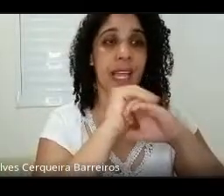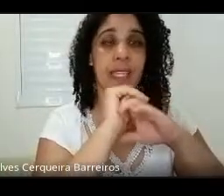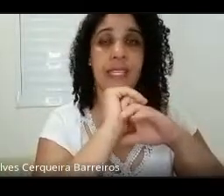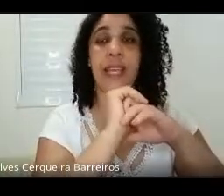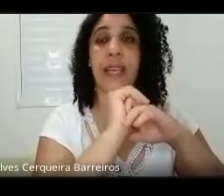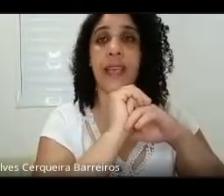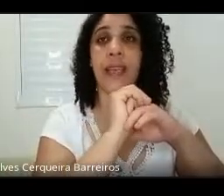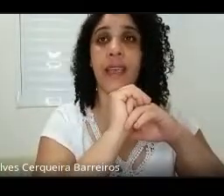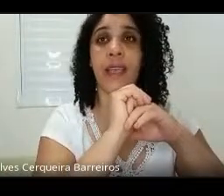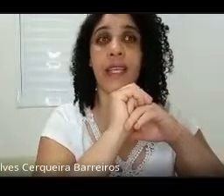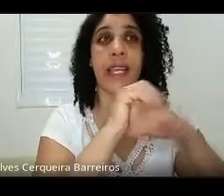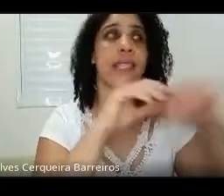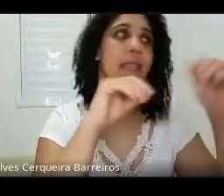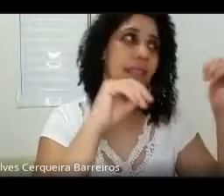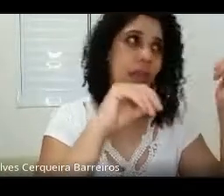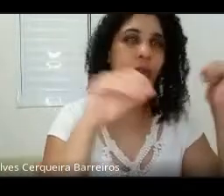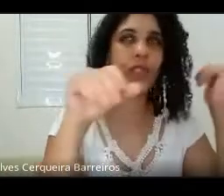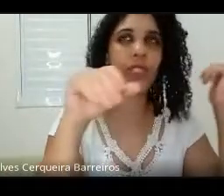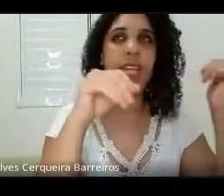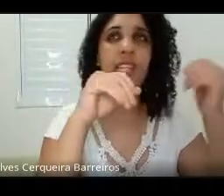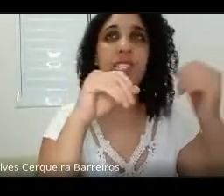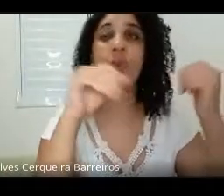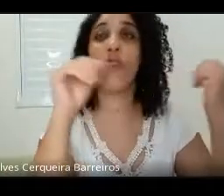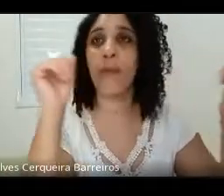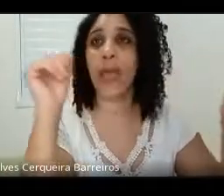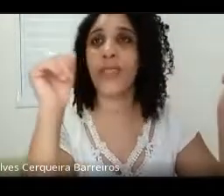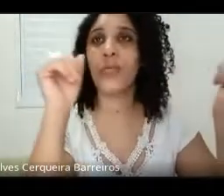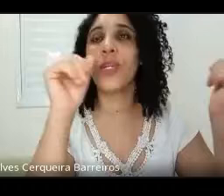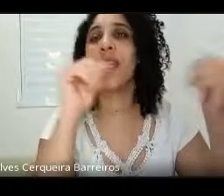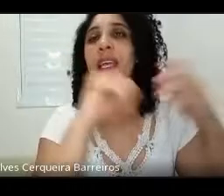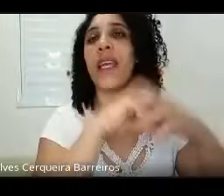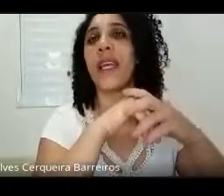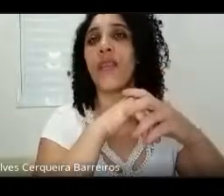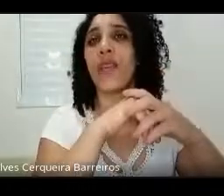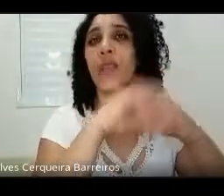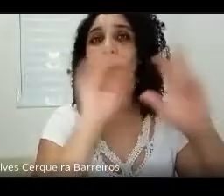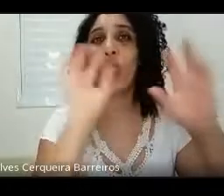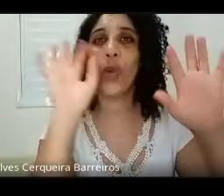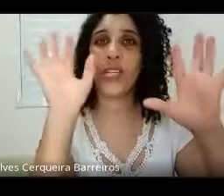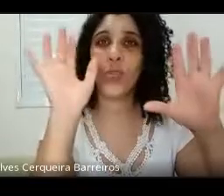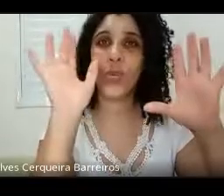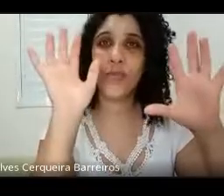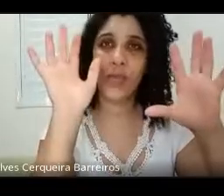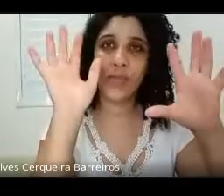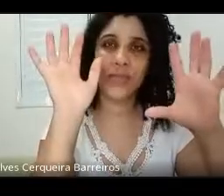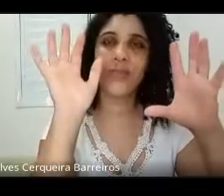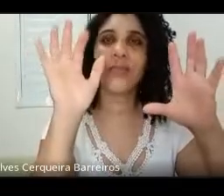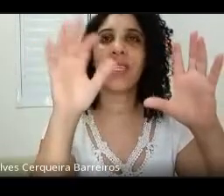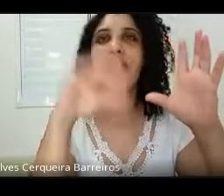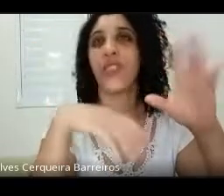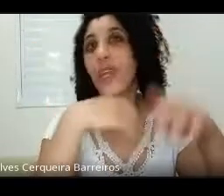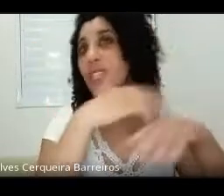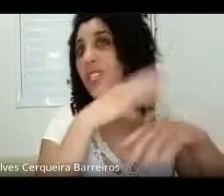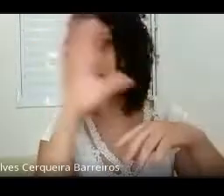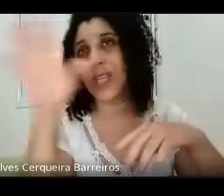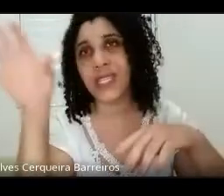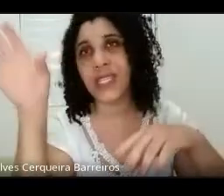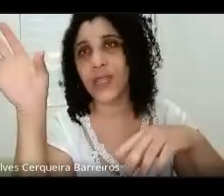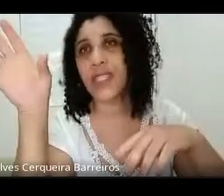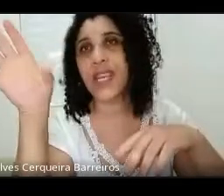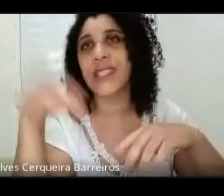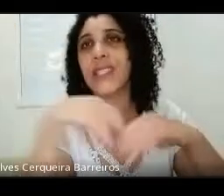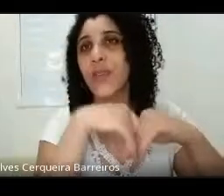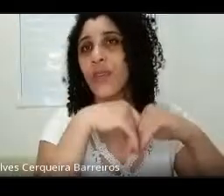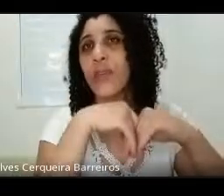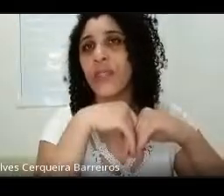língua de sinais inglesa, tem uma curiosidade, o alfabeto ele é feito com as duas mãos, diferente da maioria das